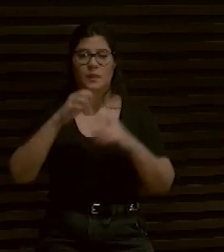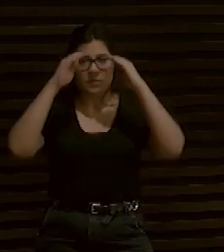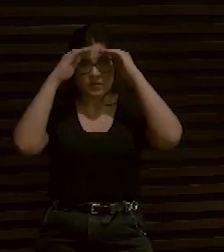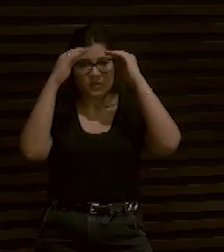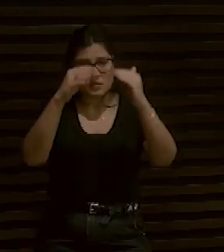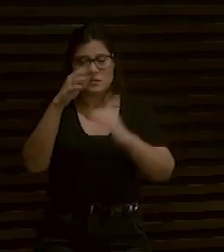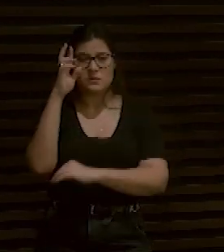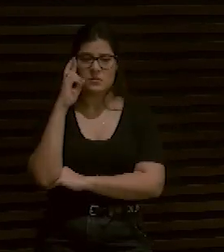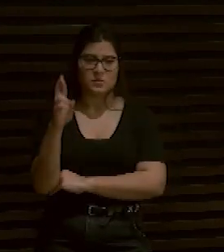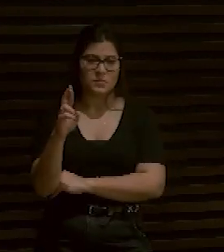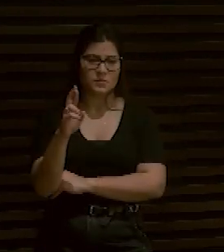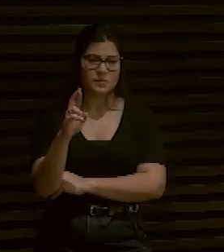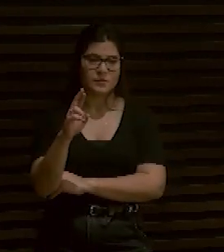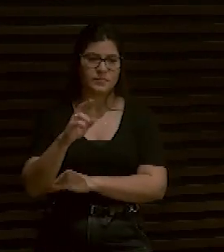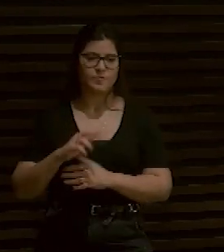do Senhor.